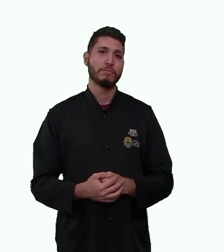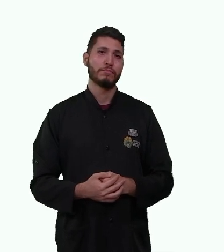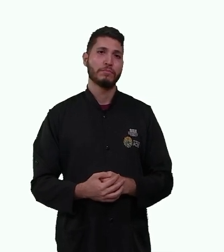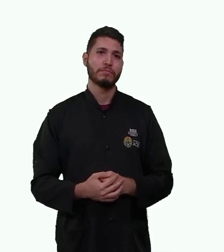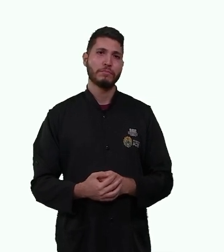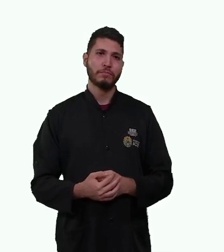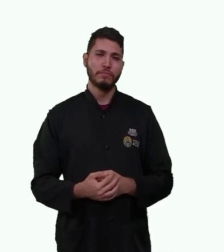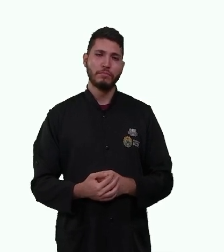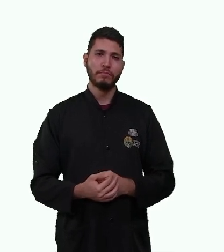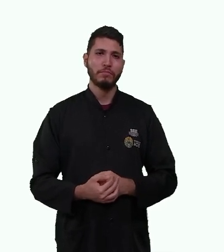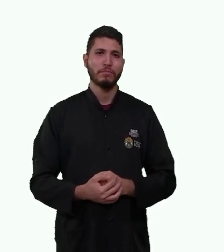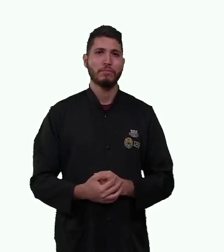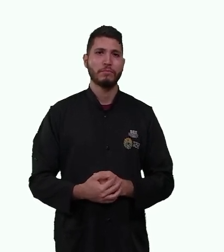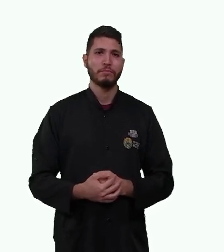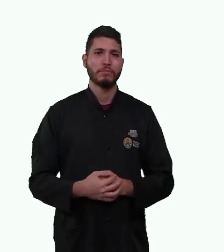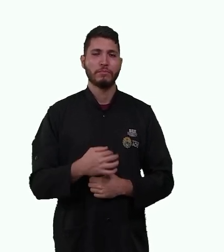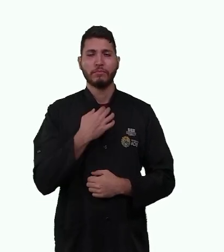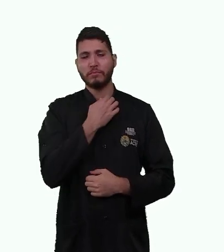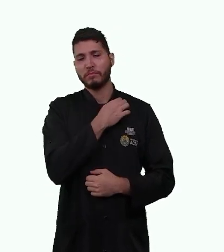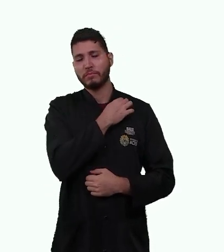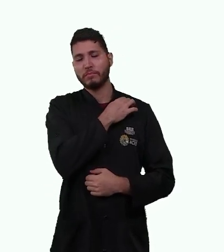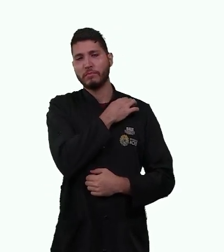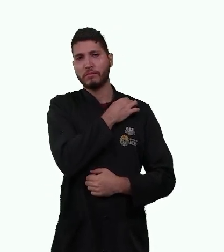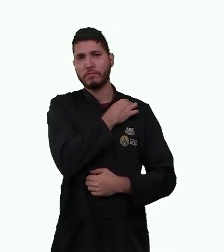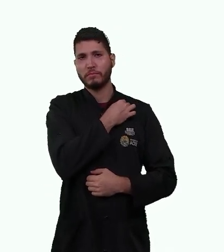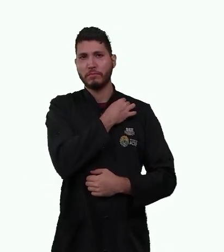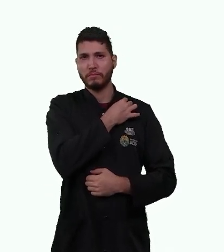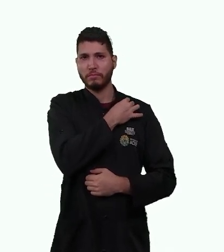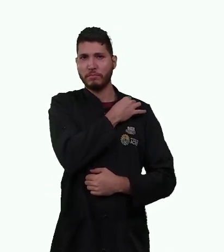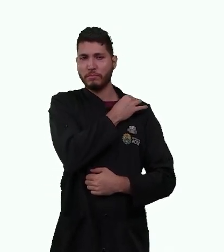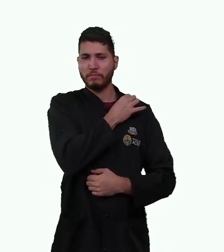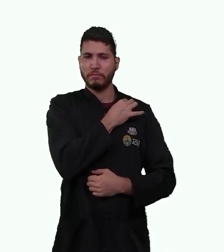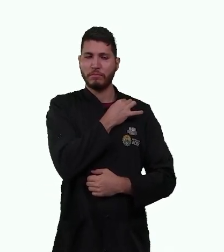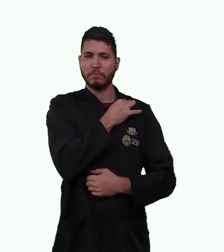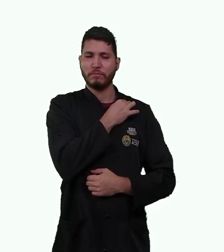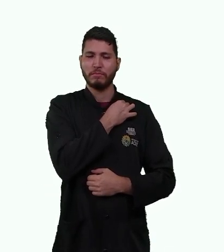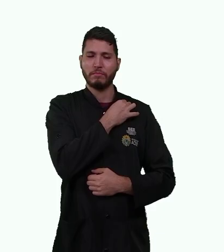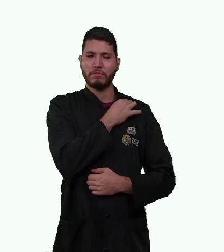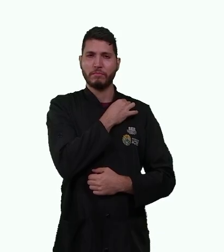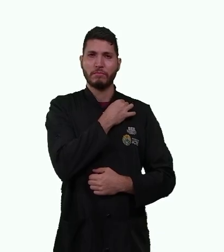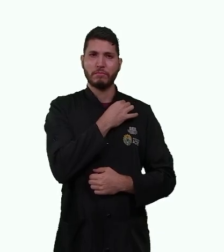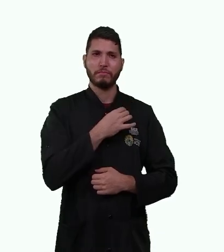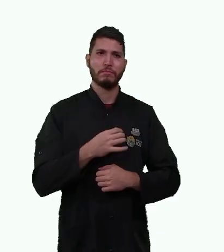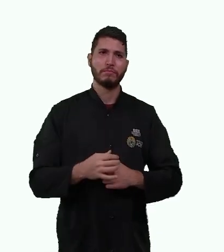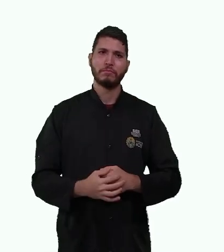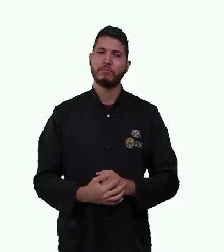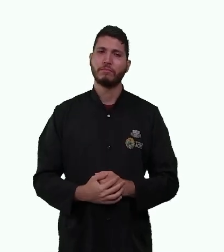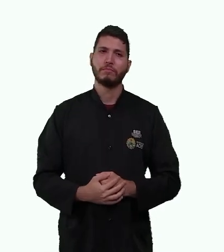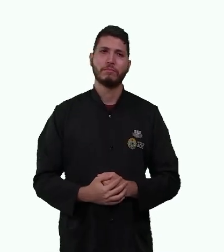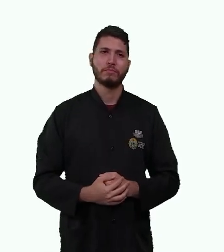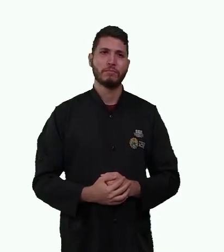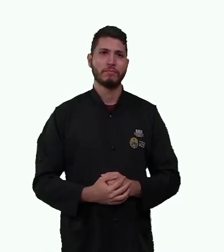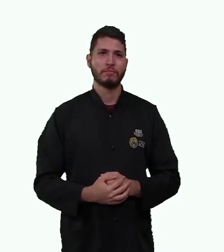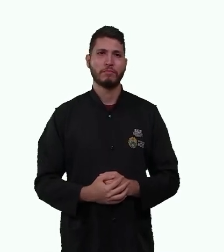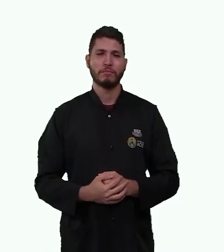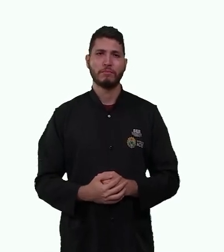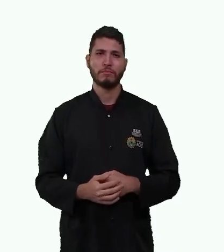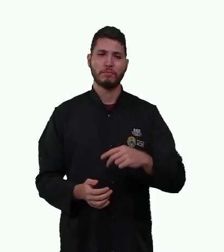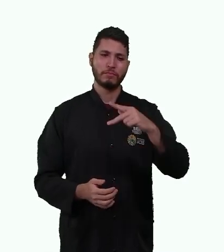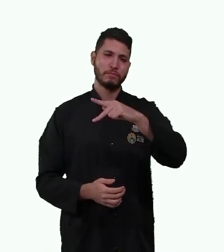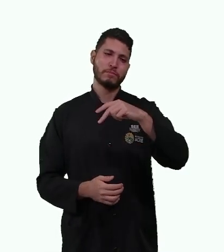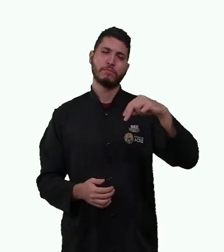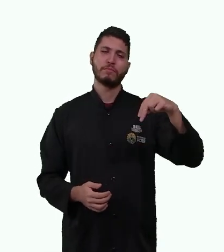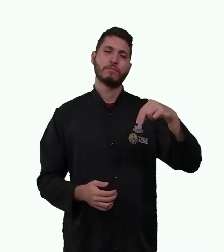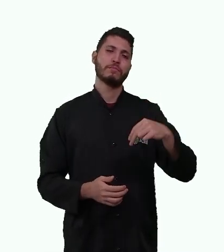Yo hablo. Tu, qual verbo nós vamos utilizar para o pronome pessoal